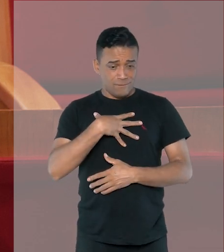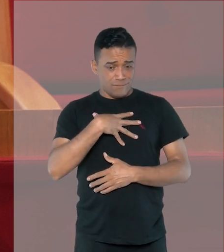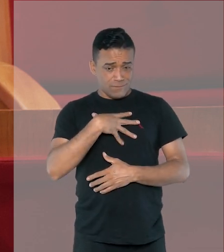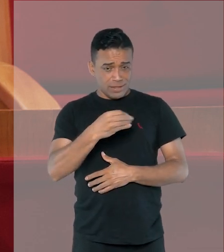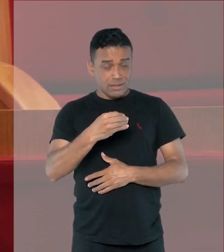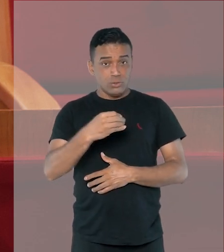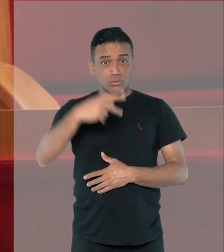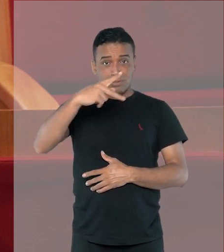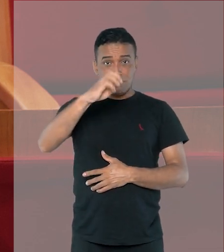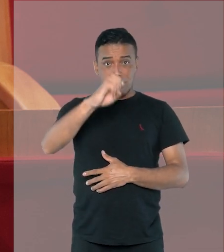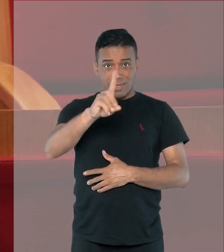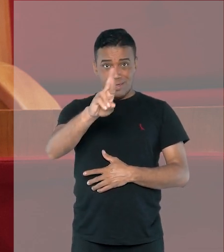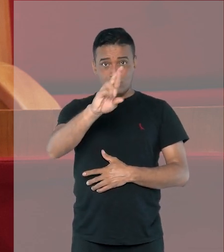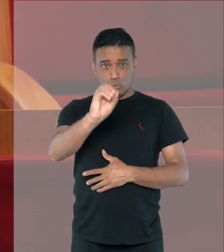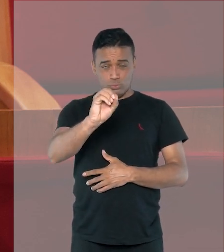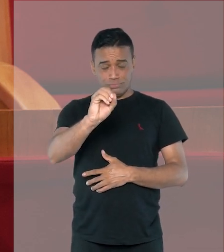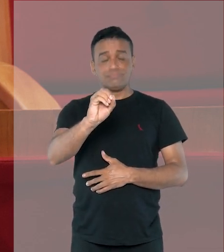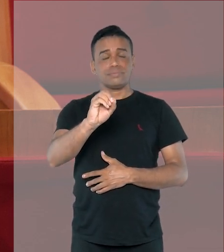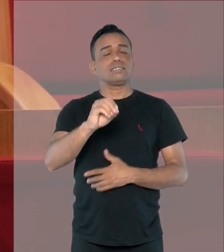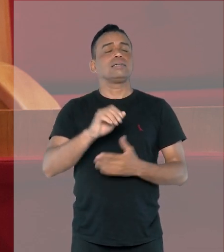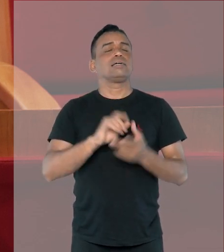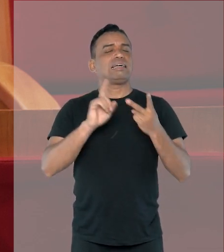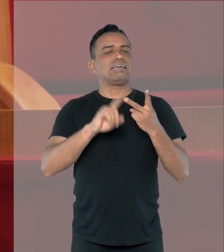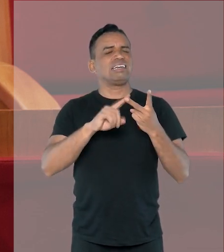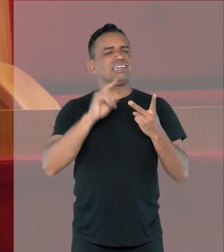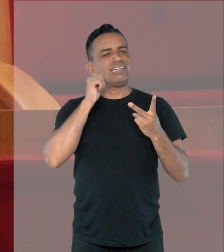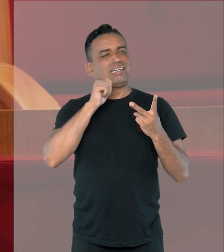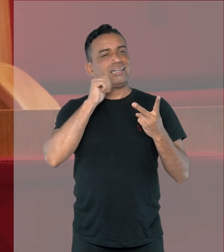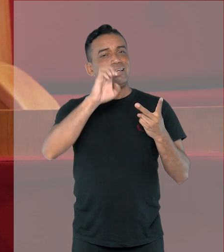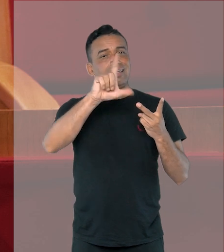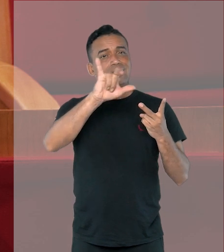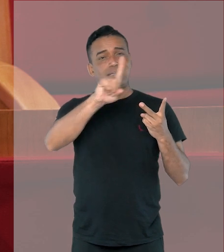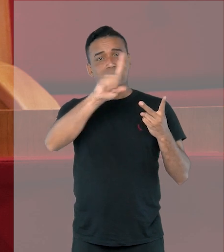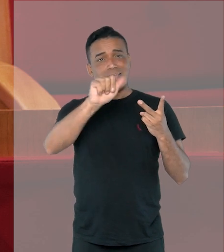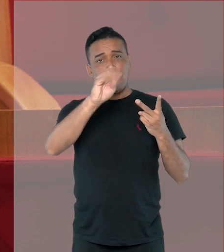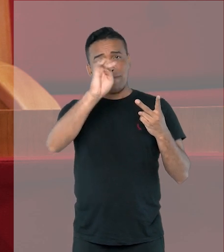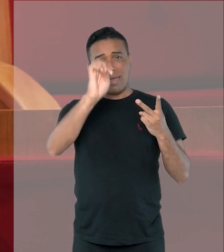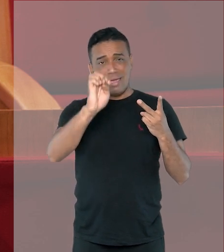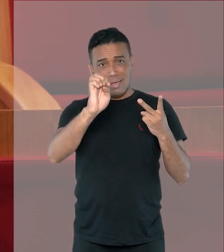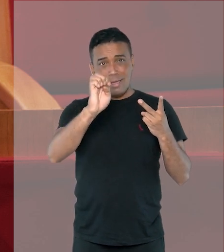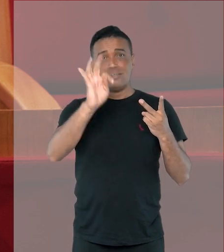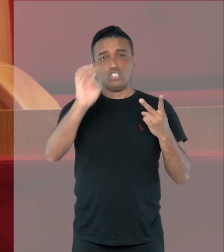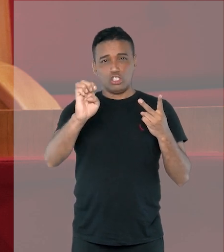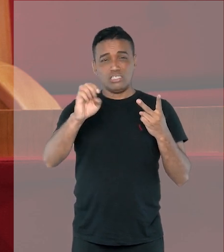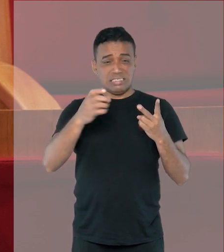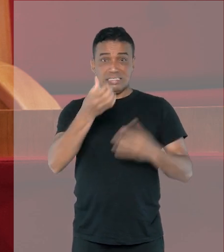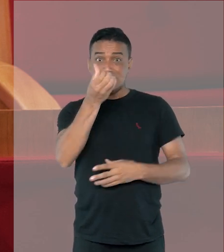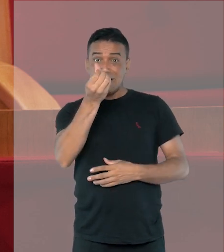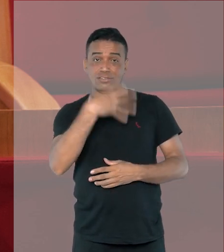Alcântara e da Elizabeth foram 6, né? E 5 casaram